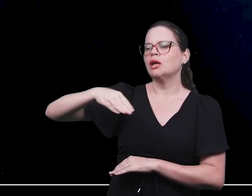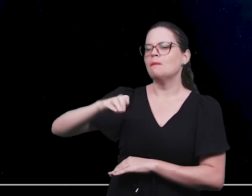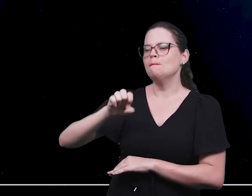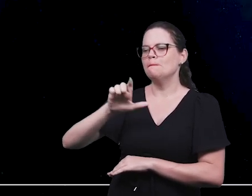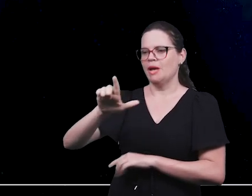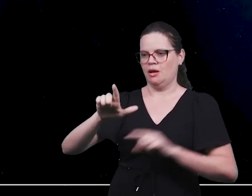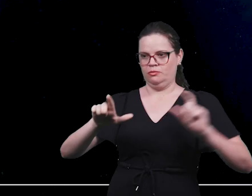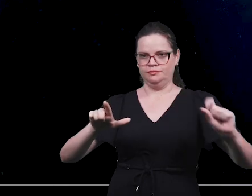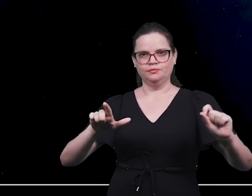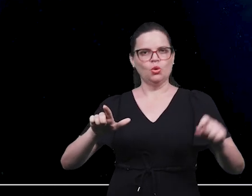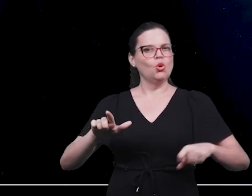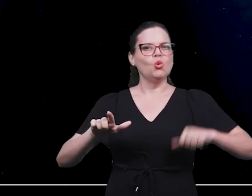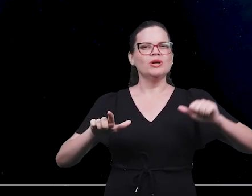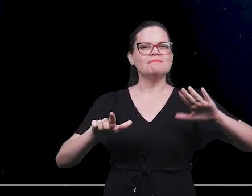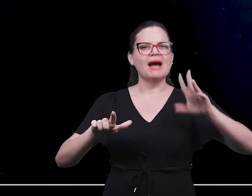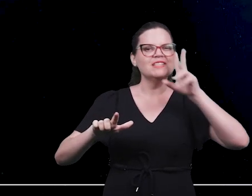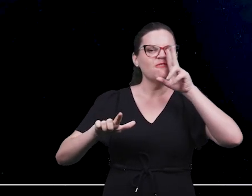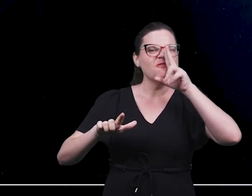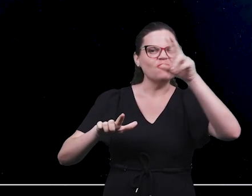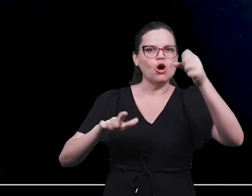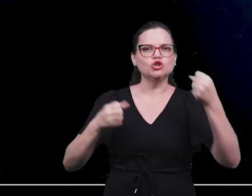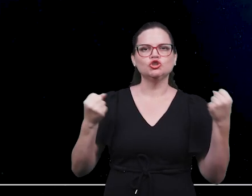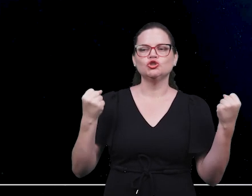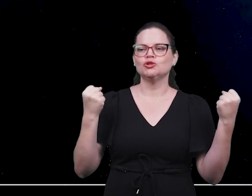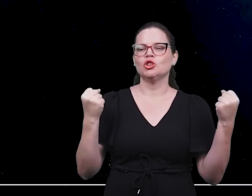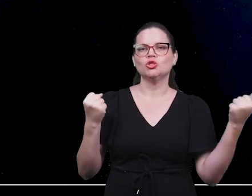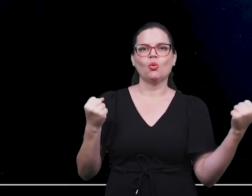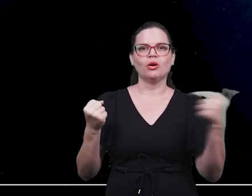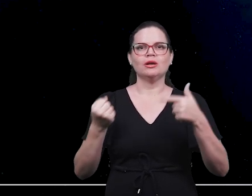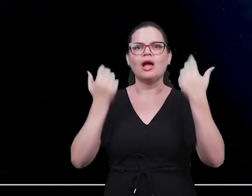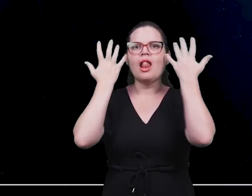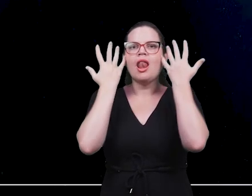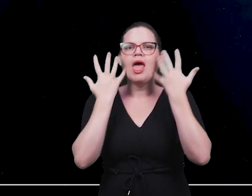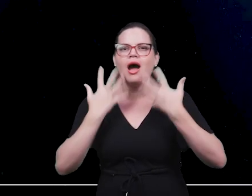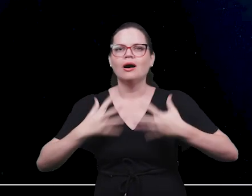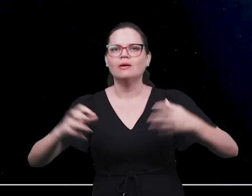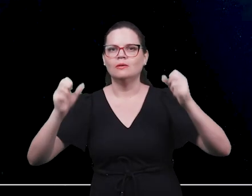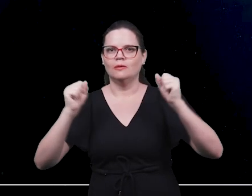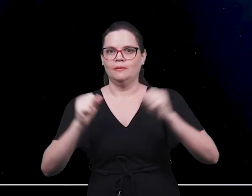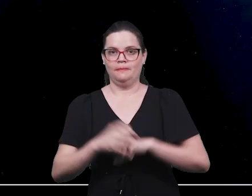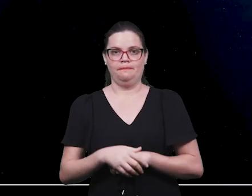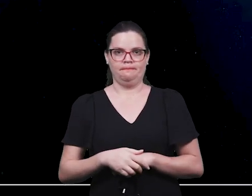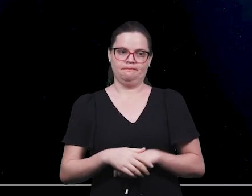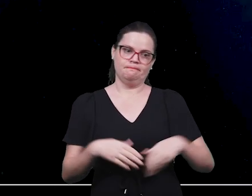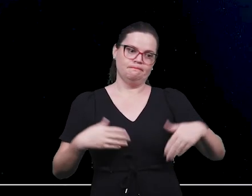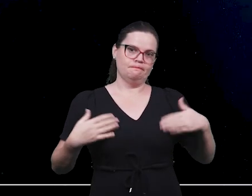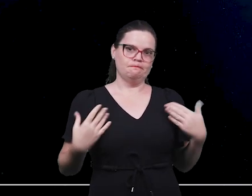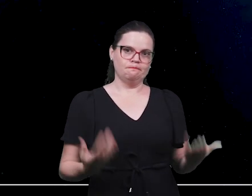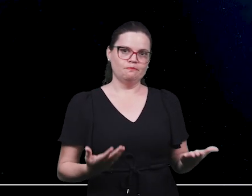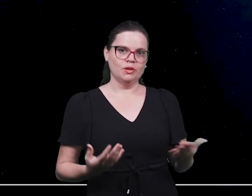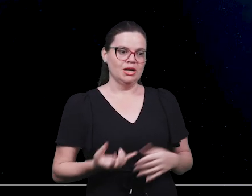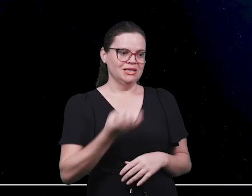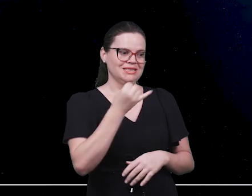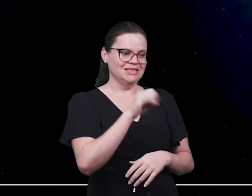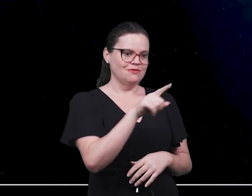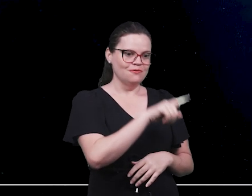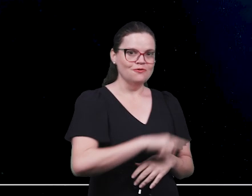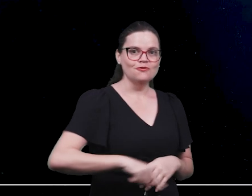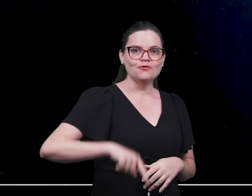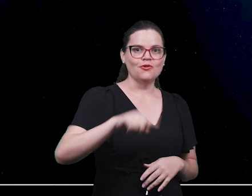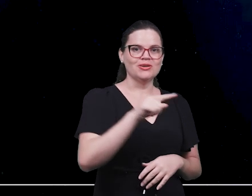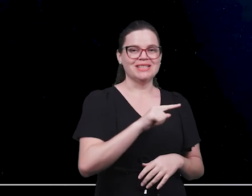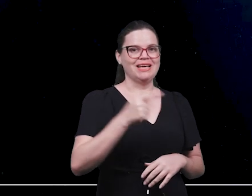mais forte do que o leão? E ele lhes disse, se vós não lavrasseis com a minha novilha, nunca